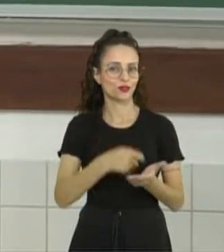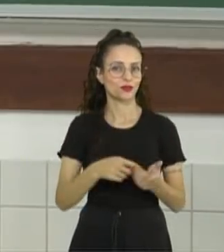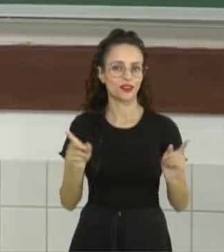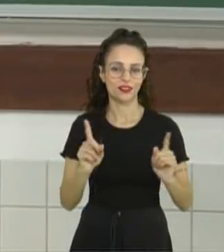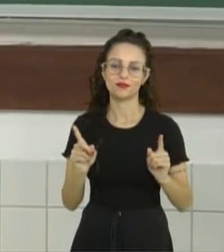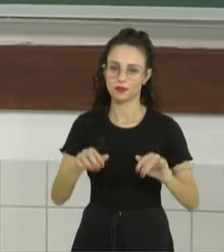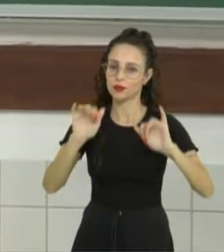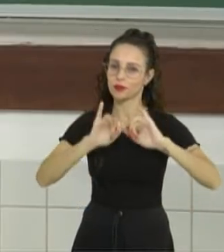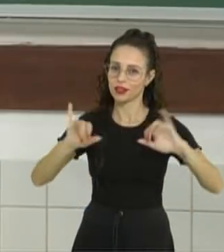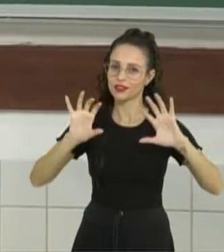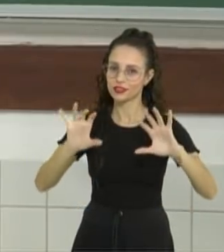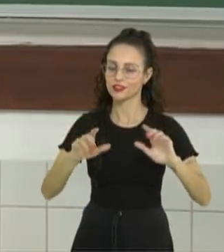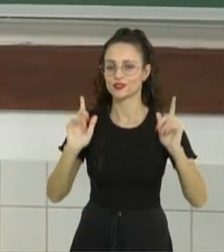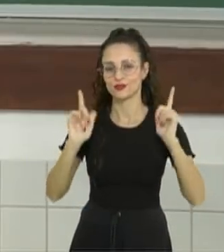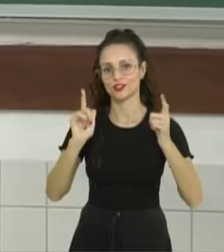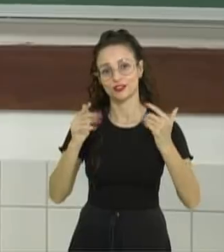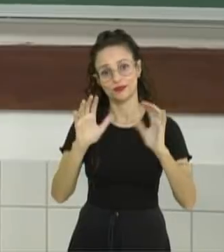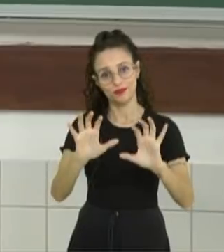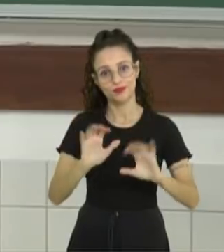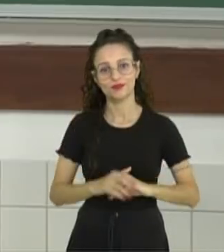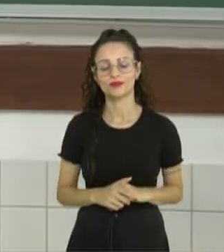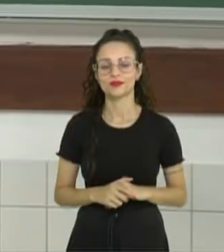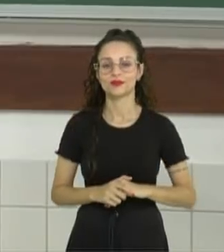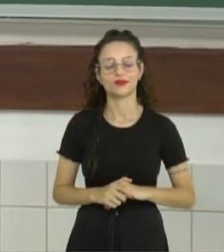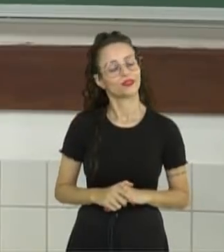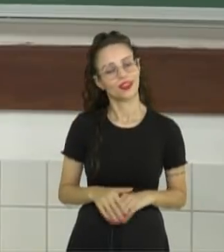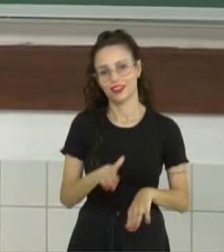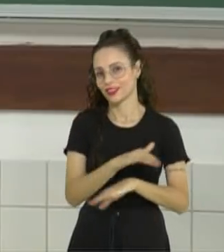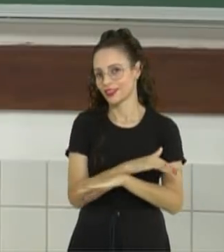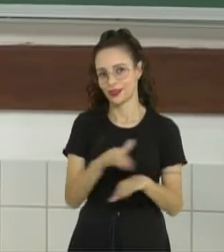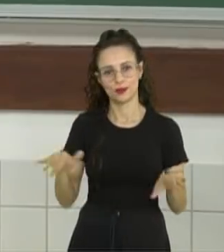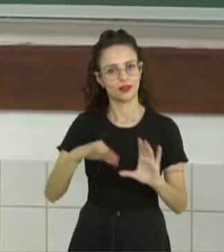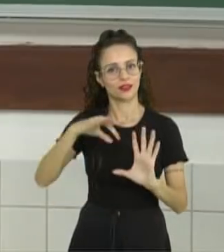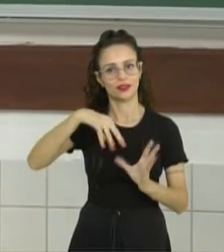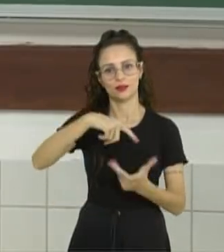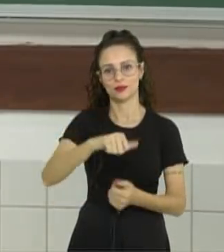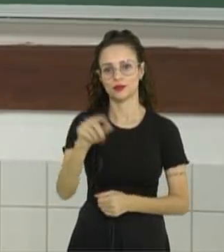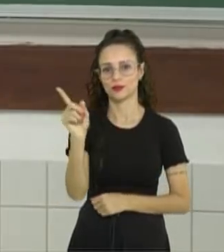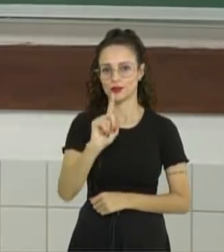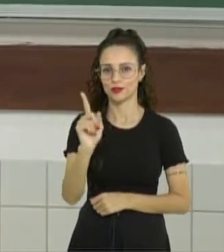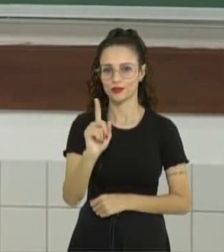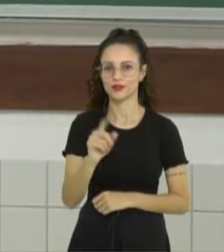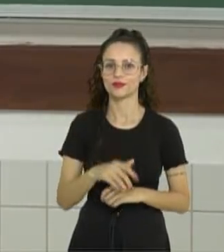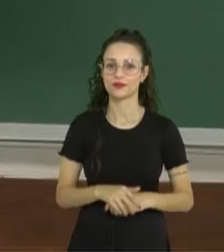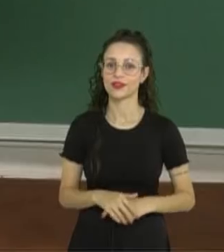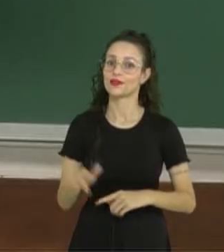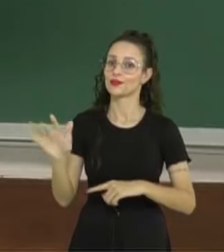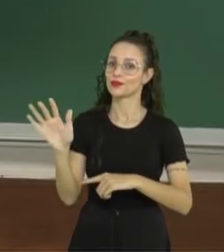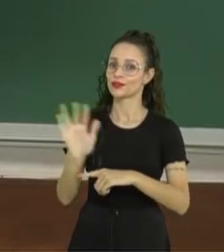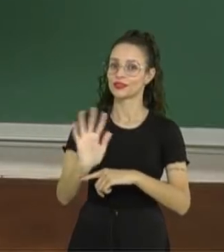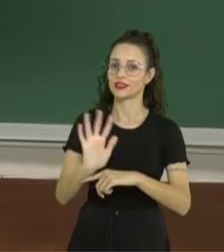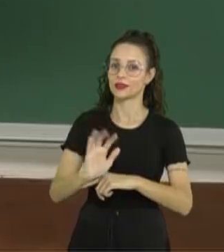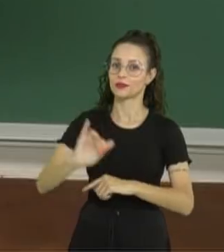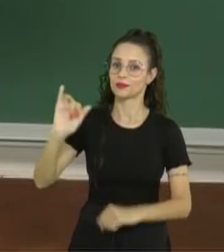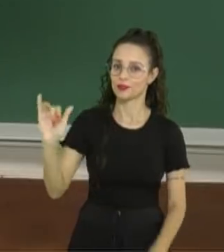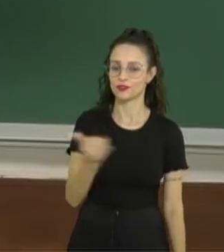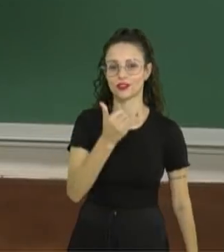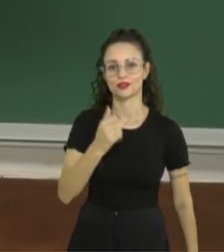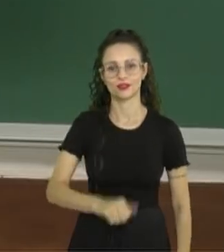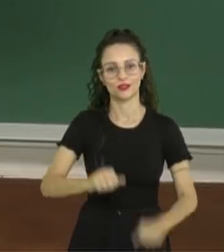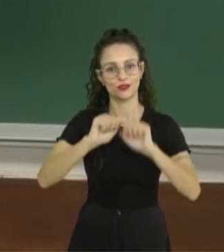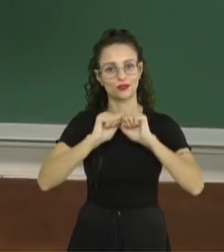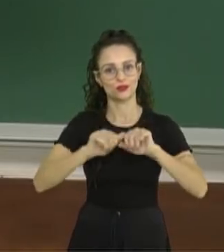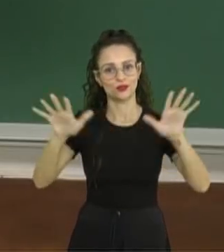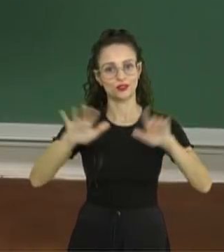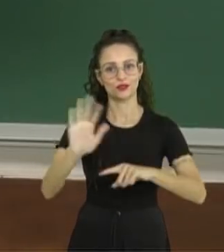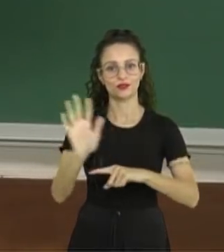Fizeram umas propagandas até divertidas na época. O que não acabou o mundo, o cinema se aproveitou, né? Surgiu uns filmes aí até